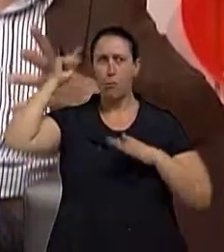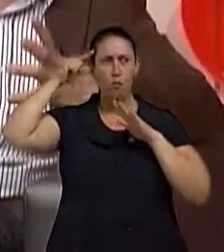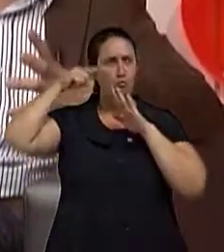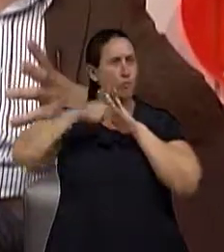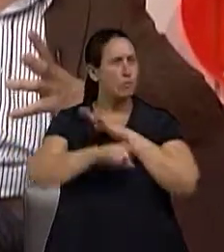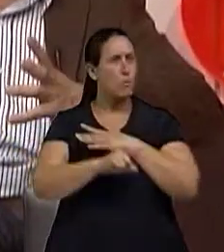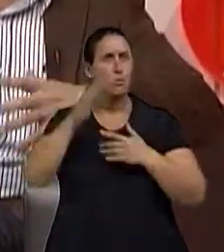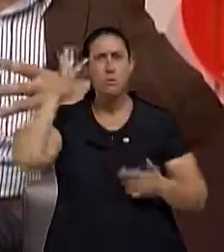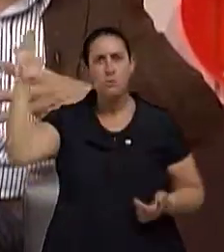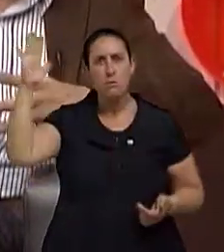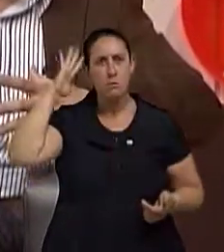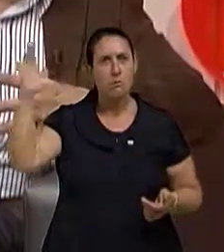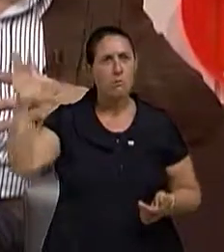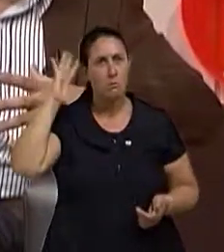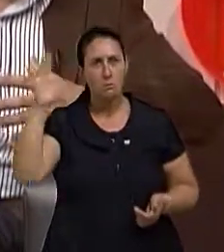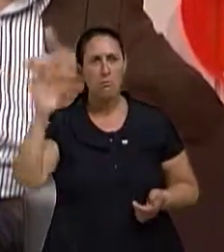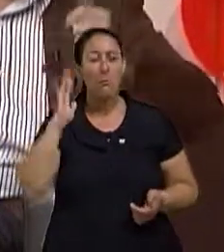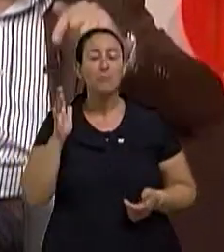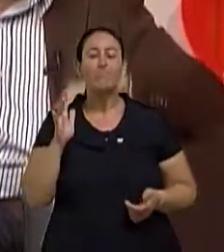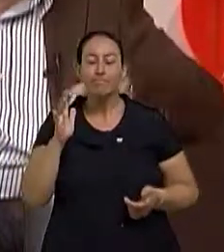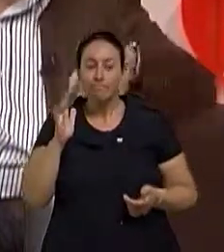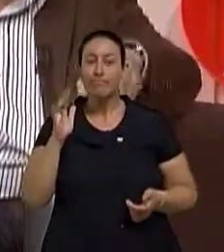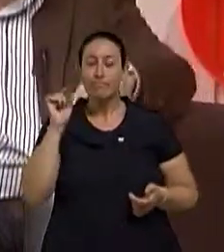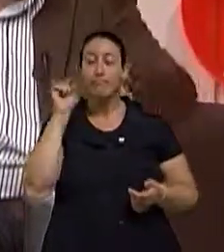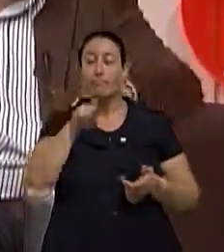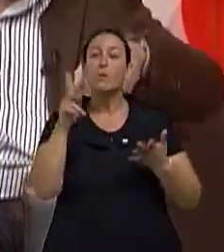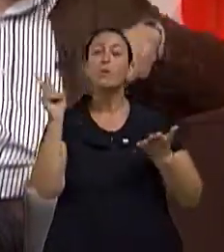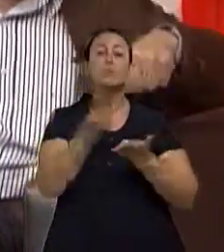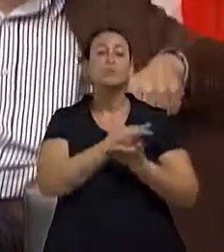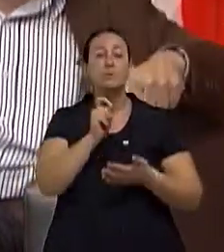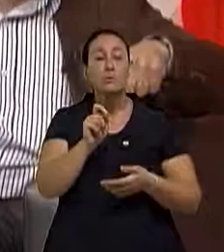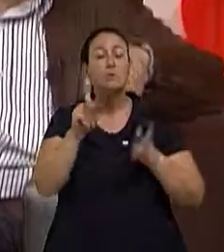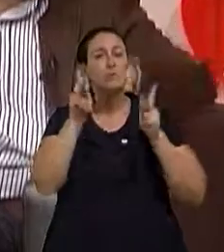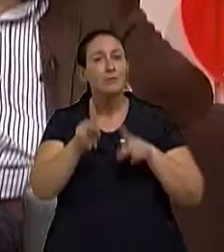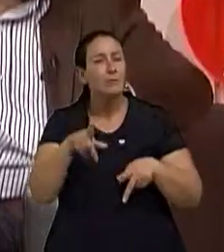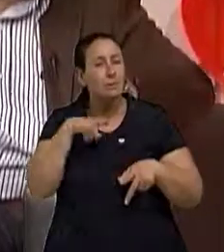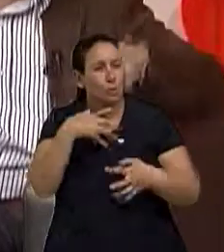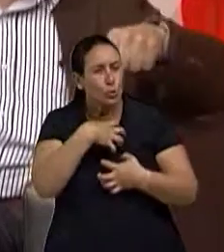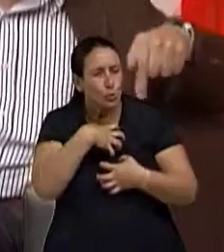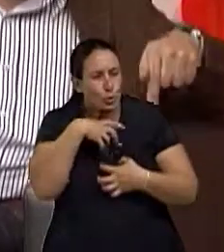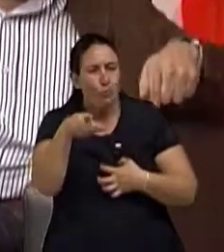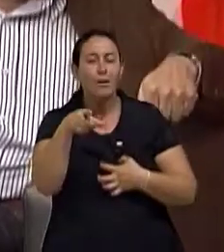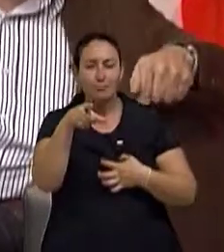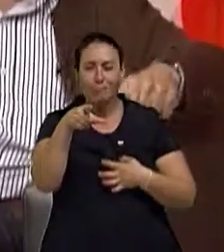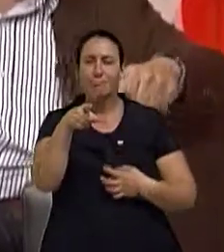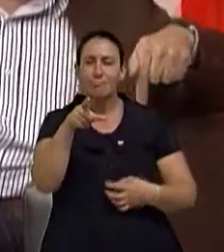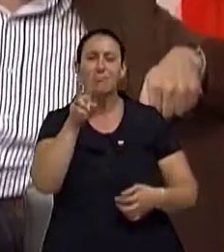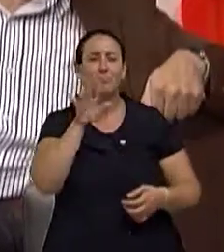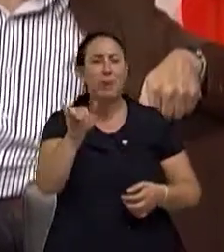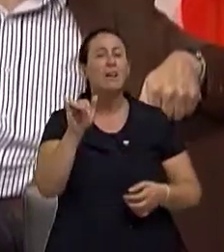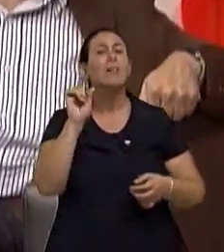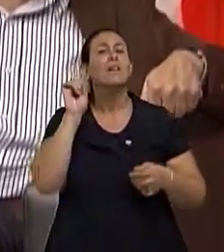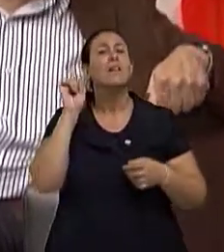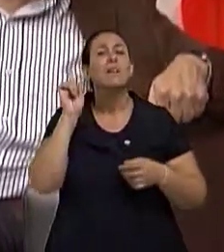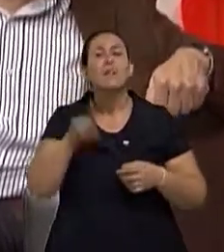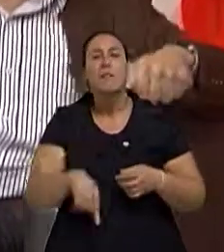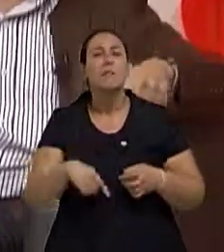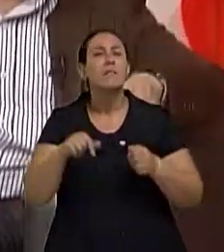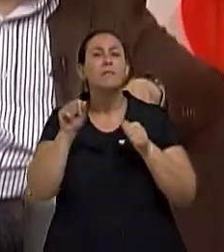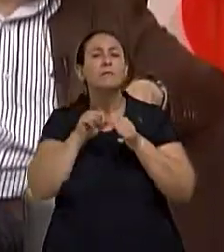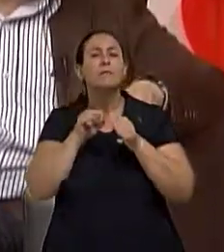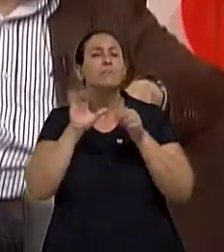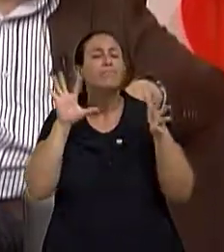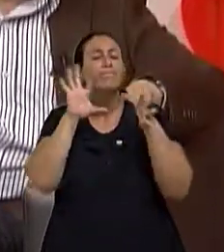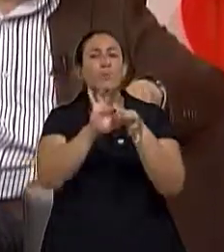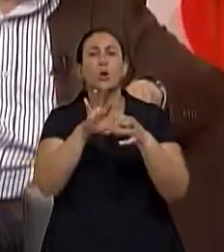A gente tem que mostrar que existem alternativas, que aquilo que ele está sentindo é uma manifestação de uma condição geralmente ligada a